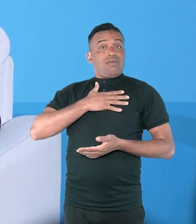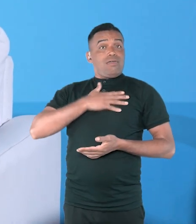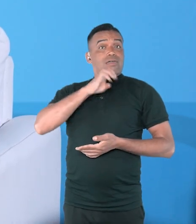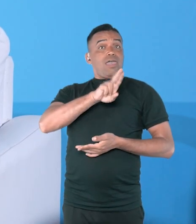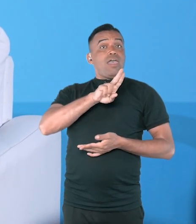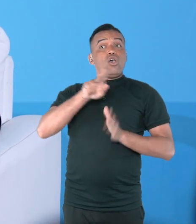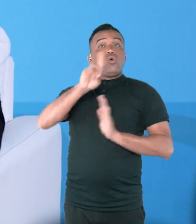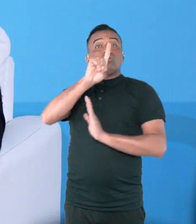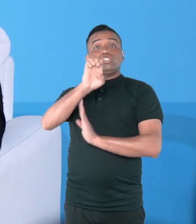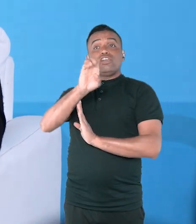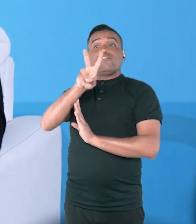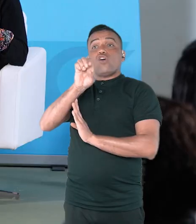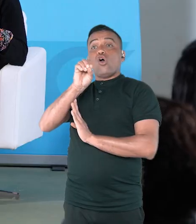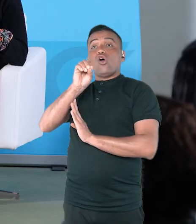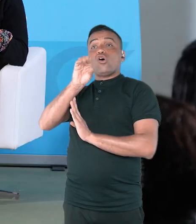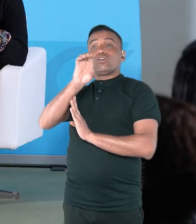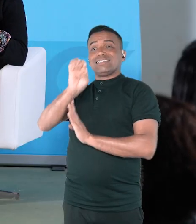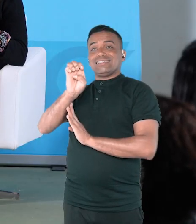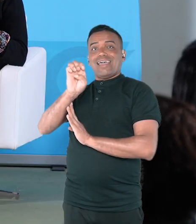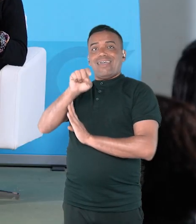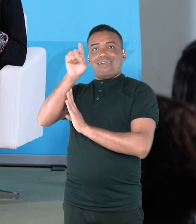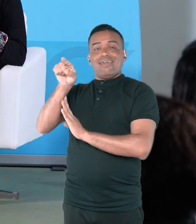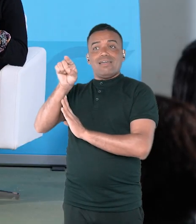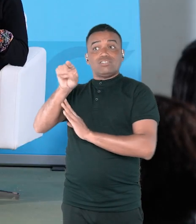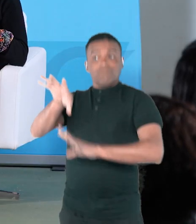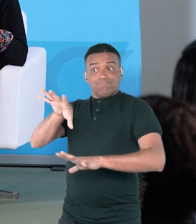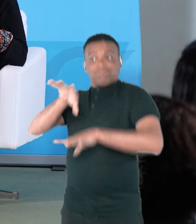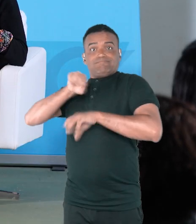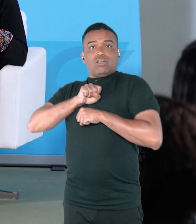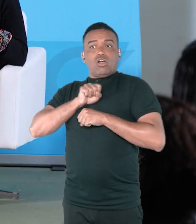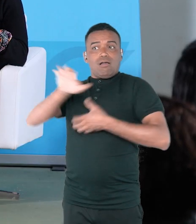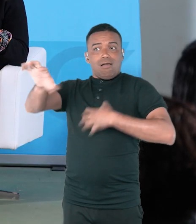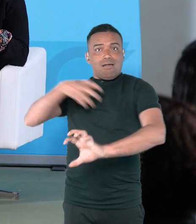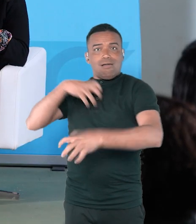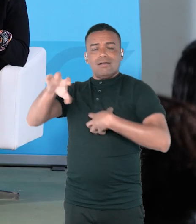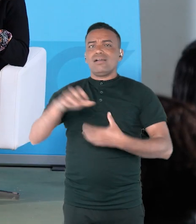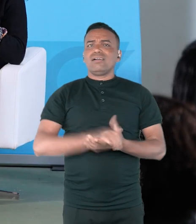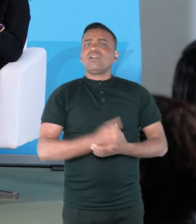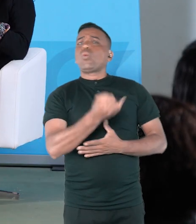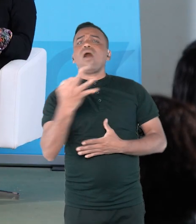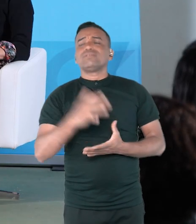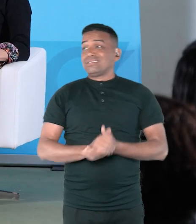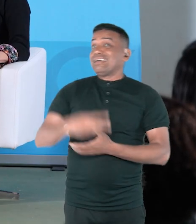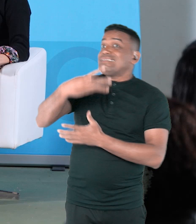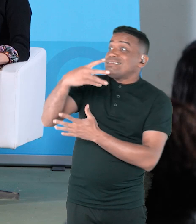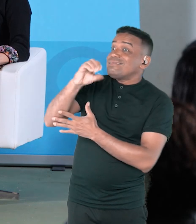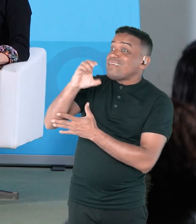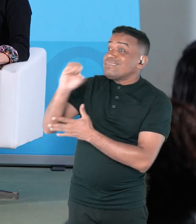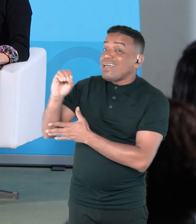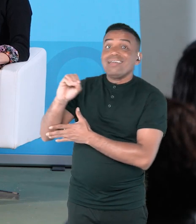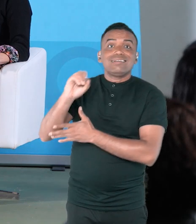eu de você. A ideia do título dessa peça é exatamente vestir o outro. Vocês receberam quantos textos? A gente recebeu